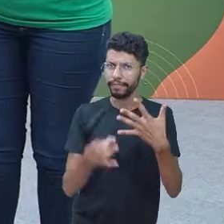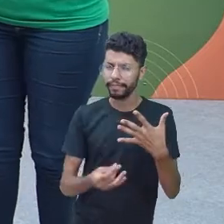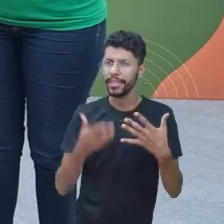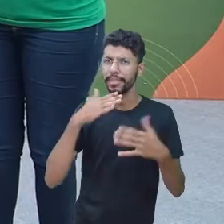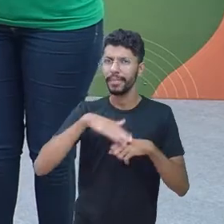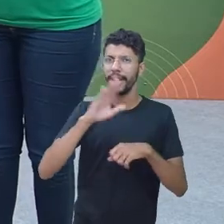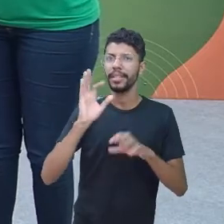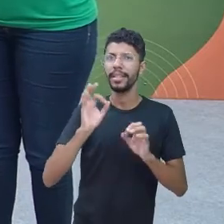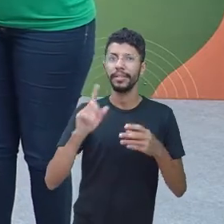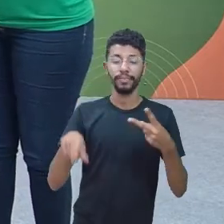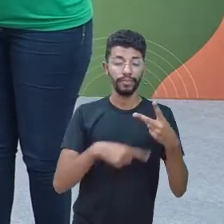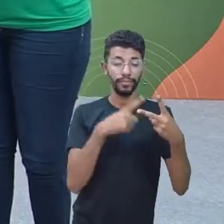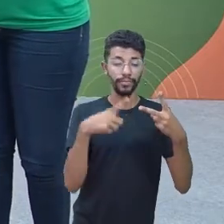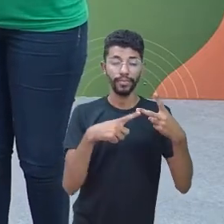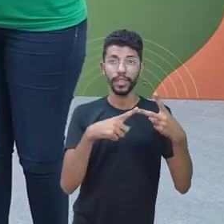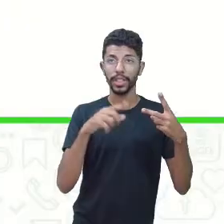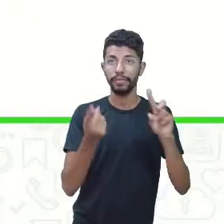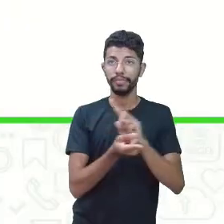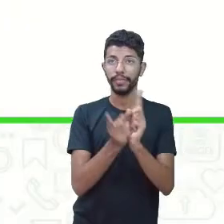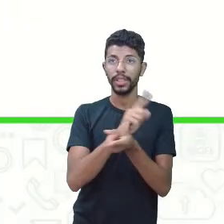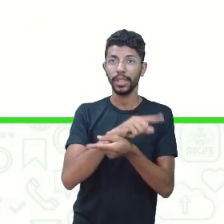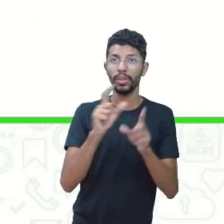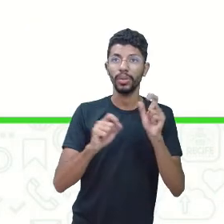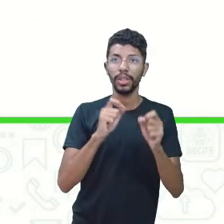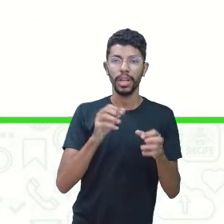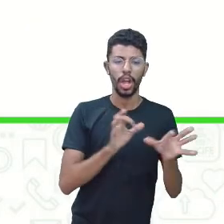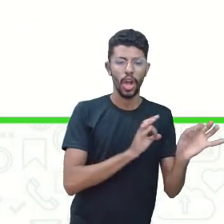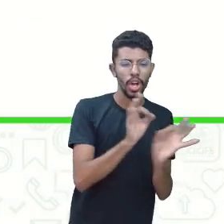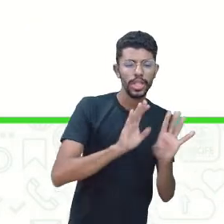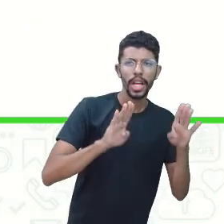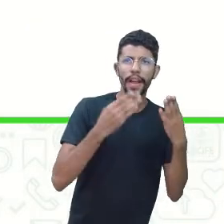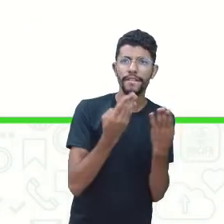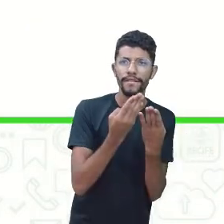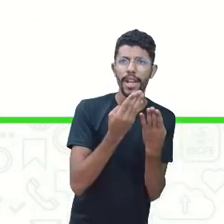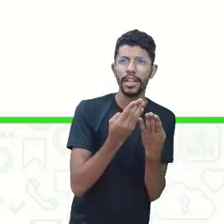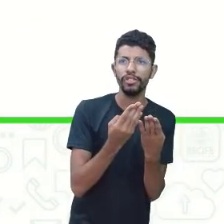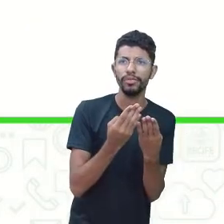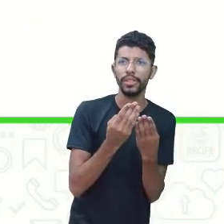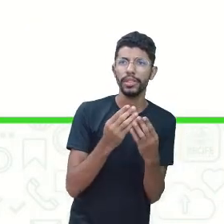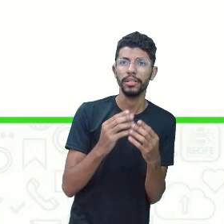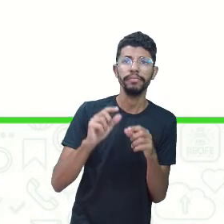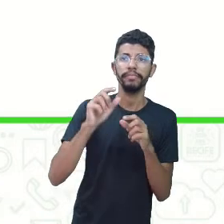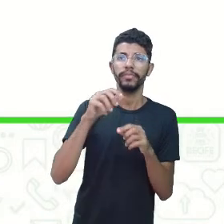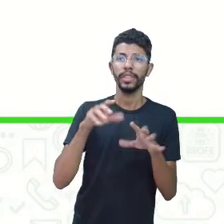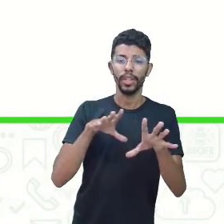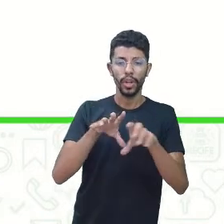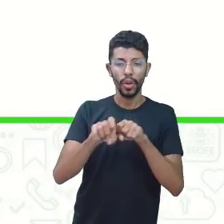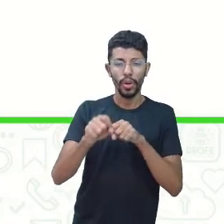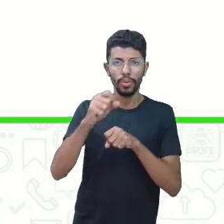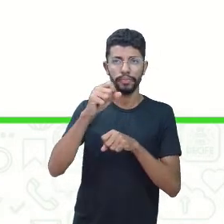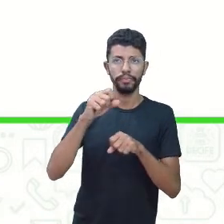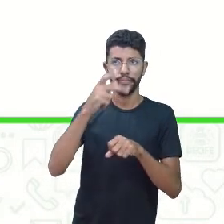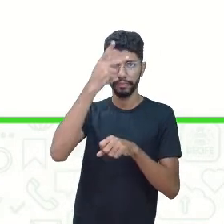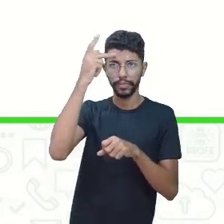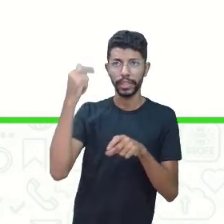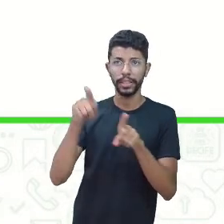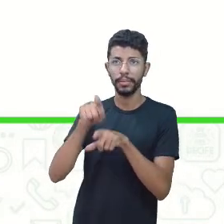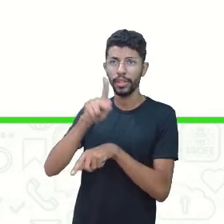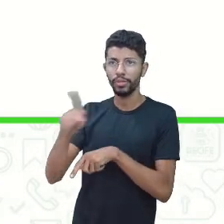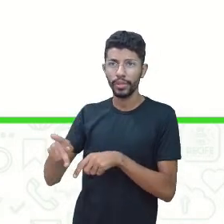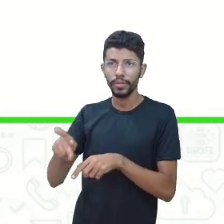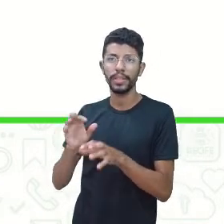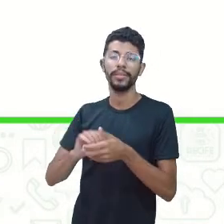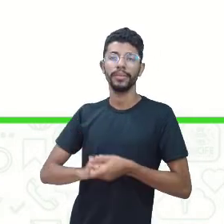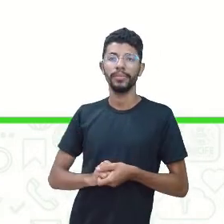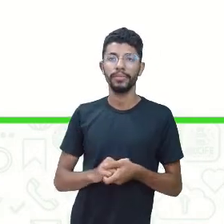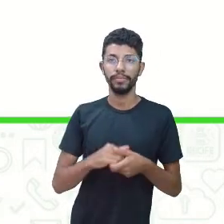inversa. Organizaram a festa, os formando e os professores empenhados. Não é? Não está na forma inversa? E no